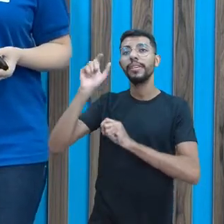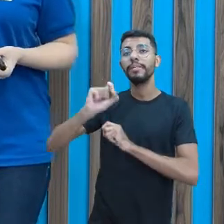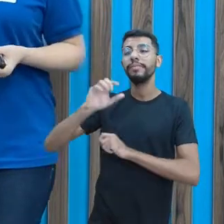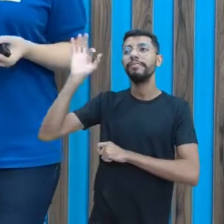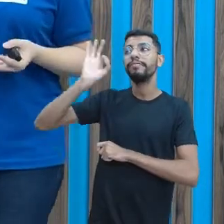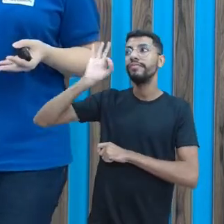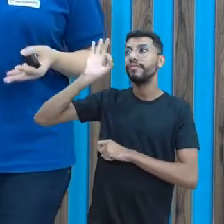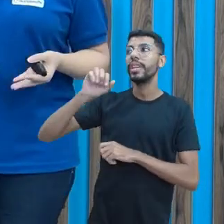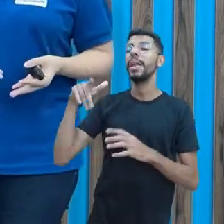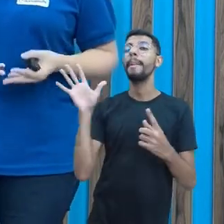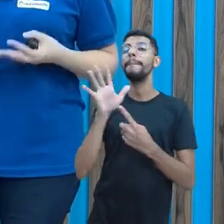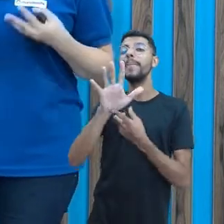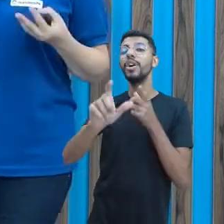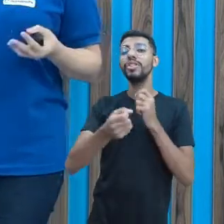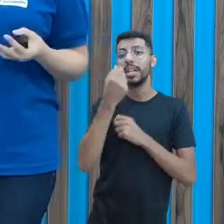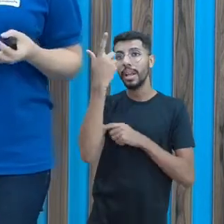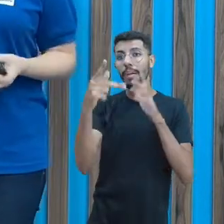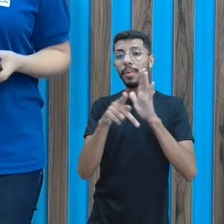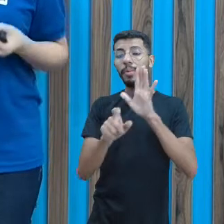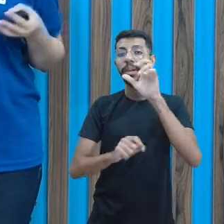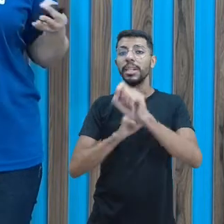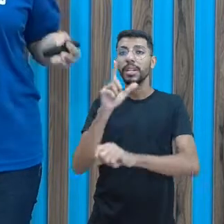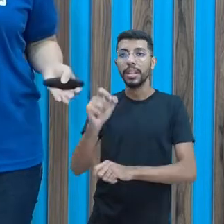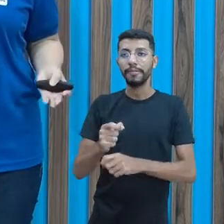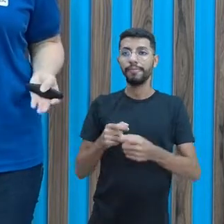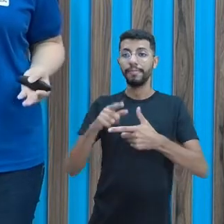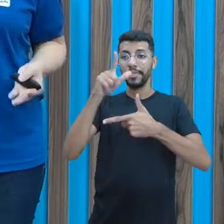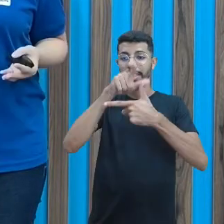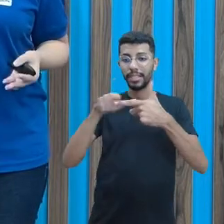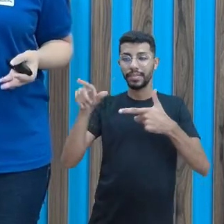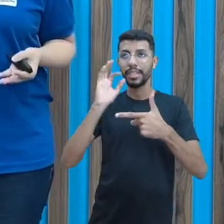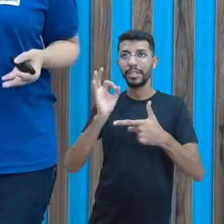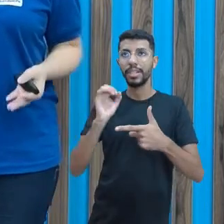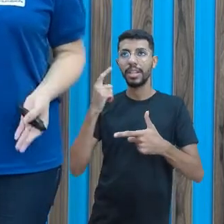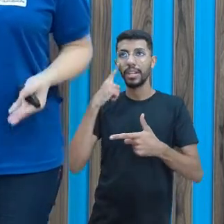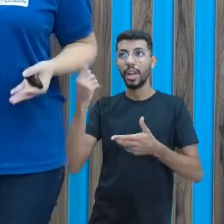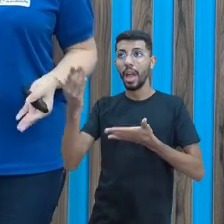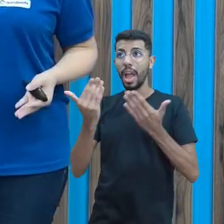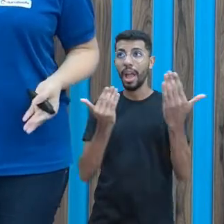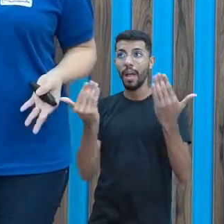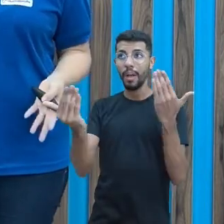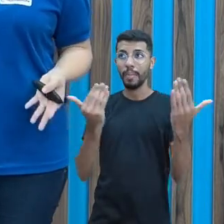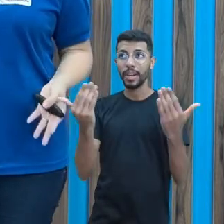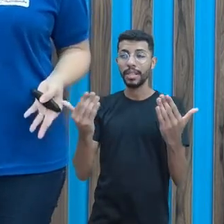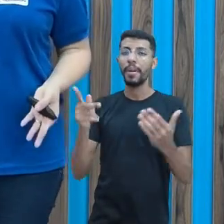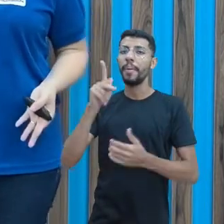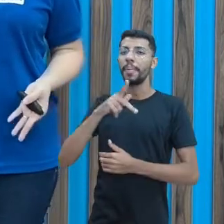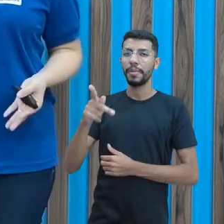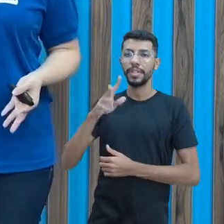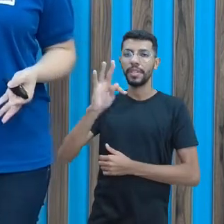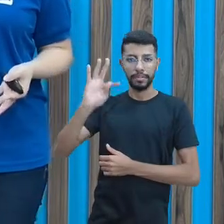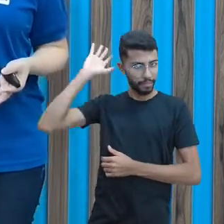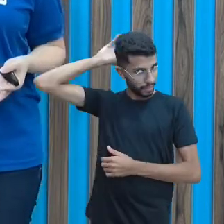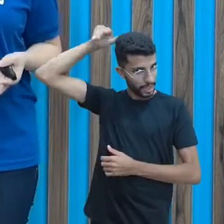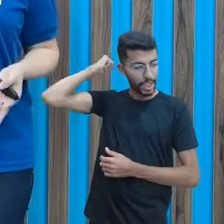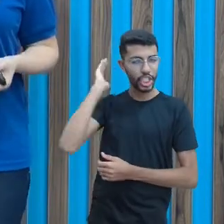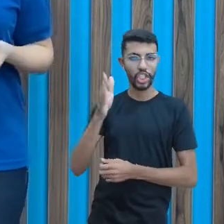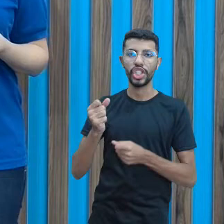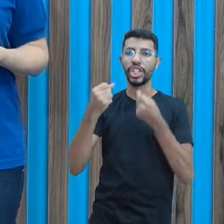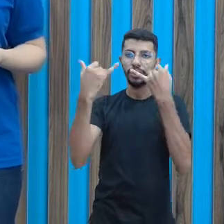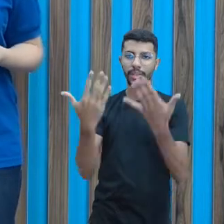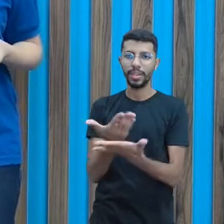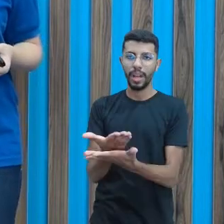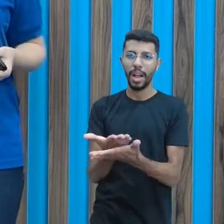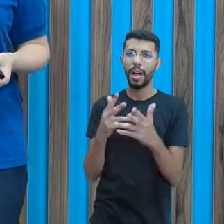né? A gente está montando aí a razão, a comparação. Olha, o professor Tiago já deu uma aula sobre razão aqui para vocês também, né?